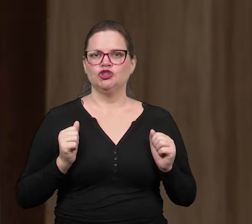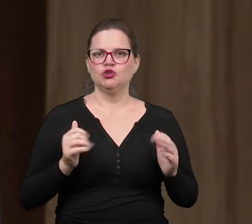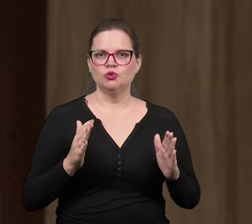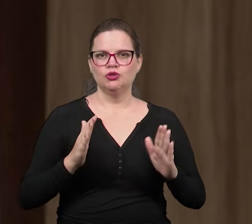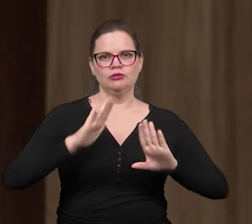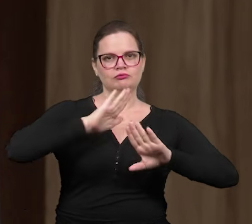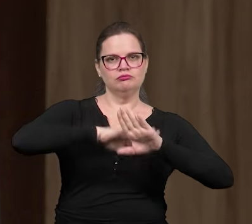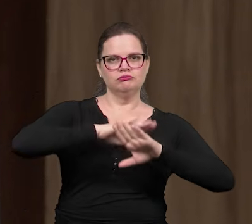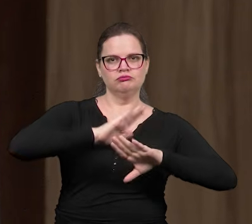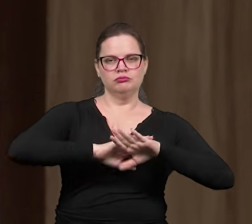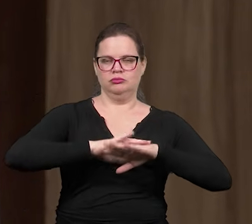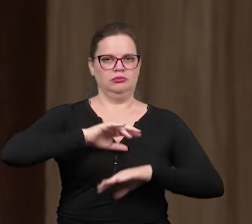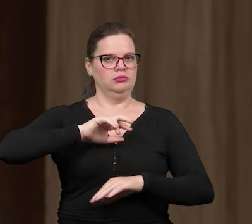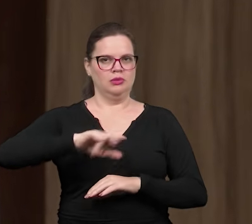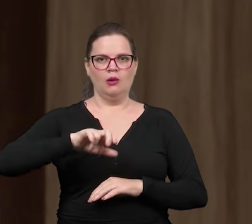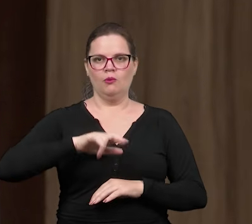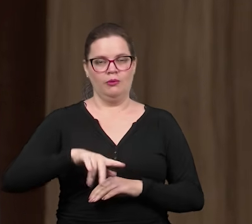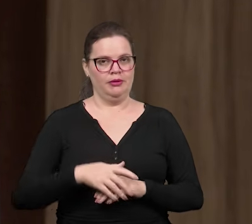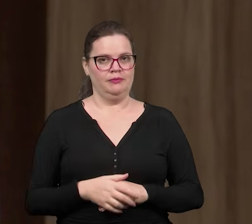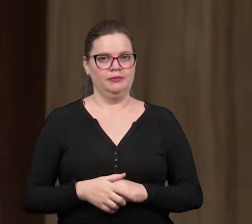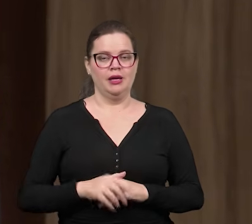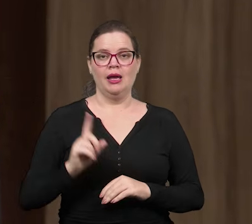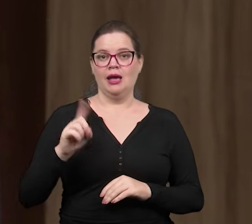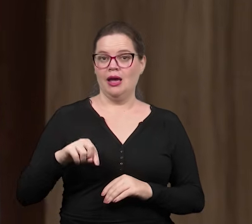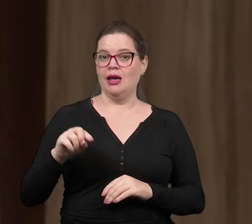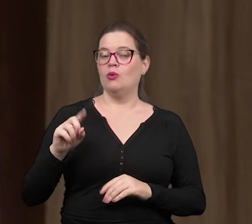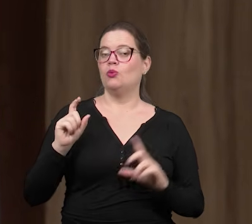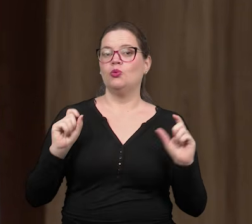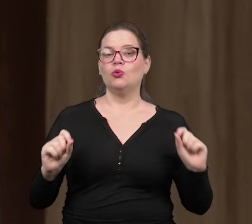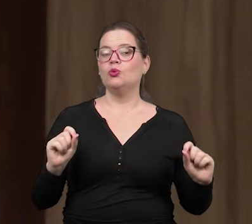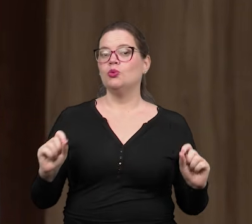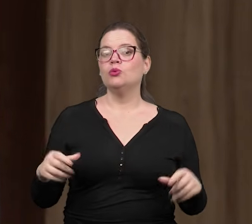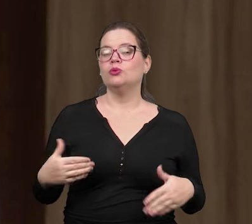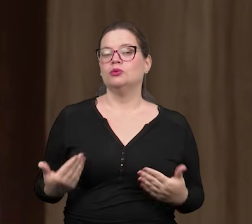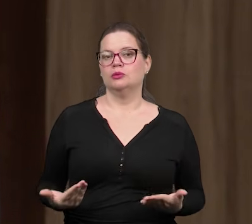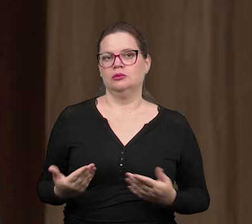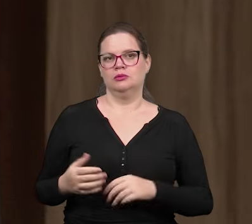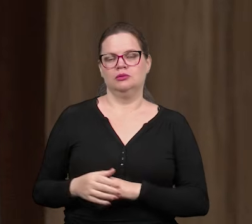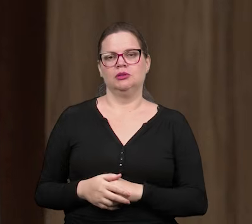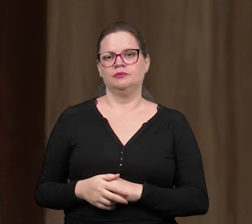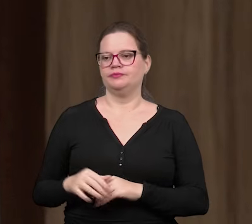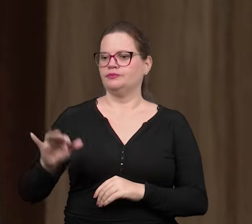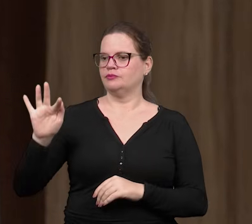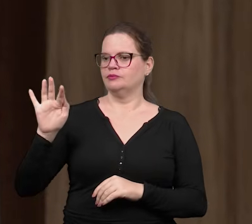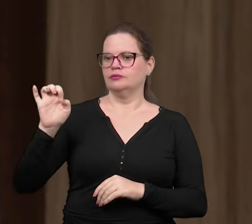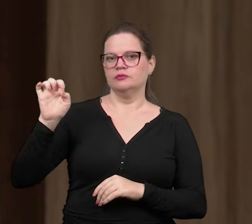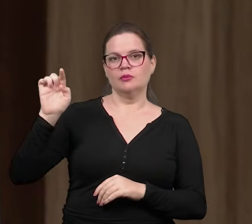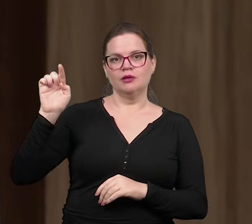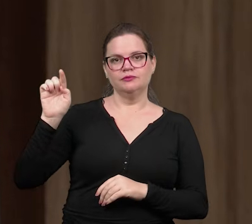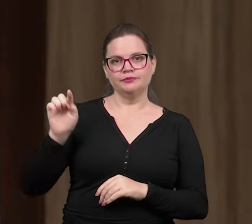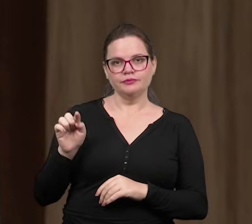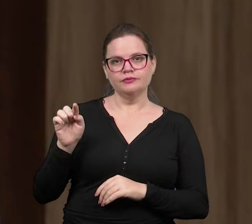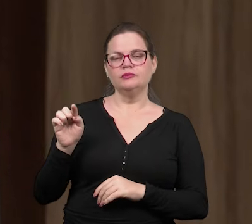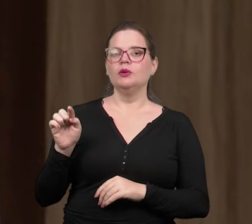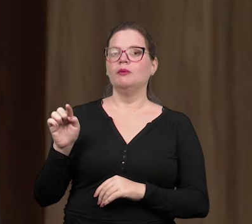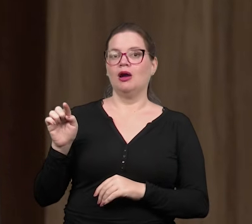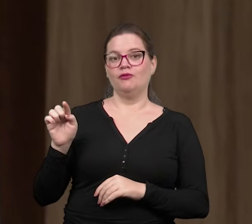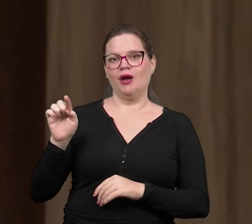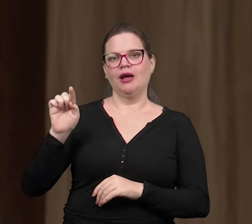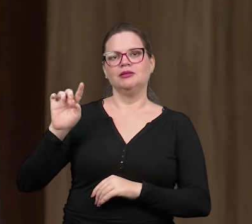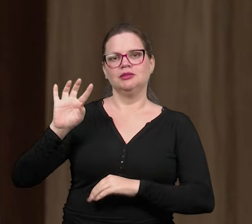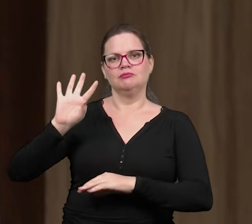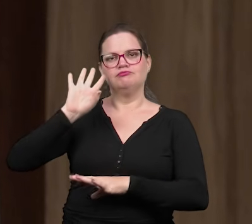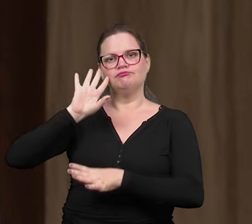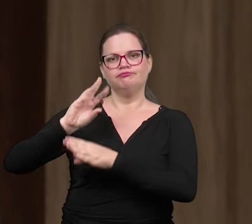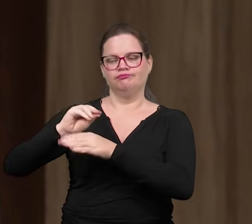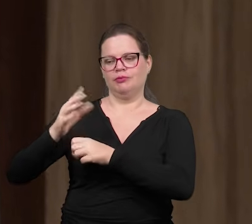dissimulada. É aquele tipo de fé que não está posta em Deus, em